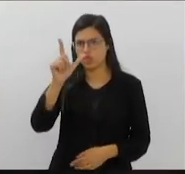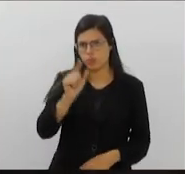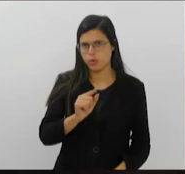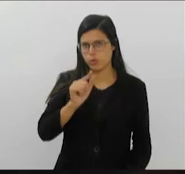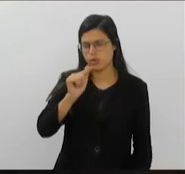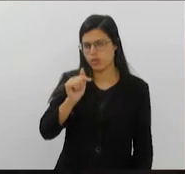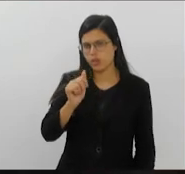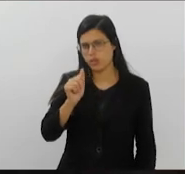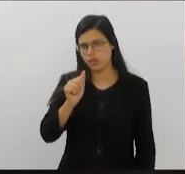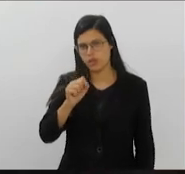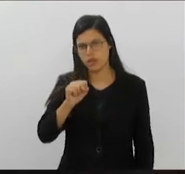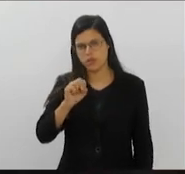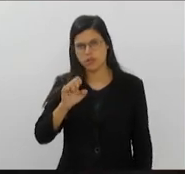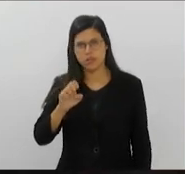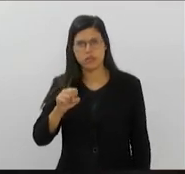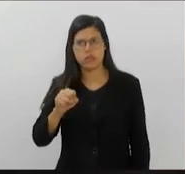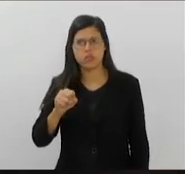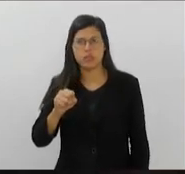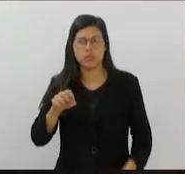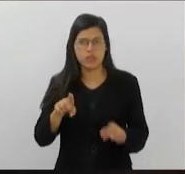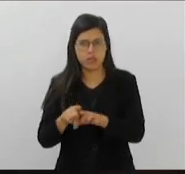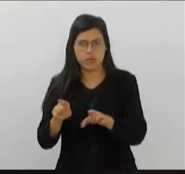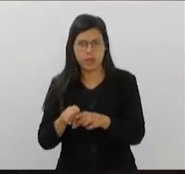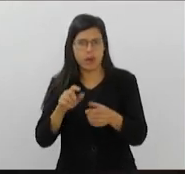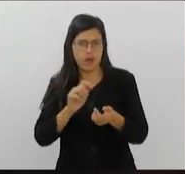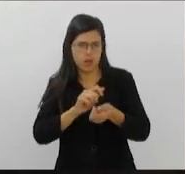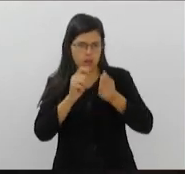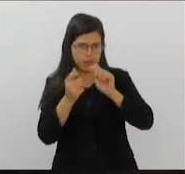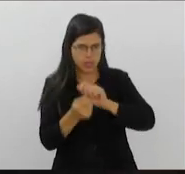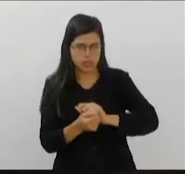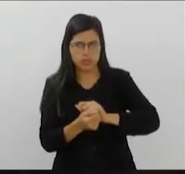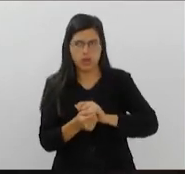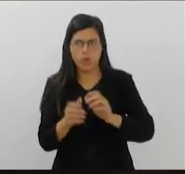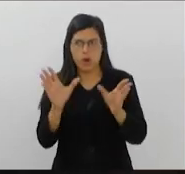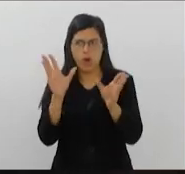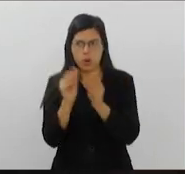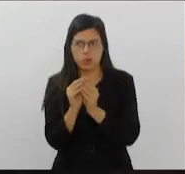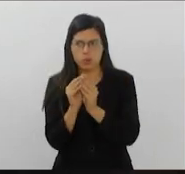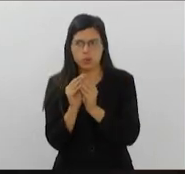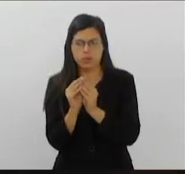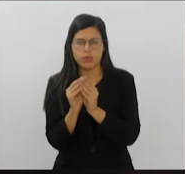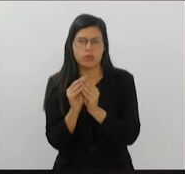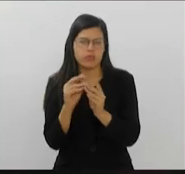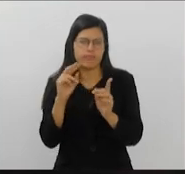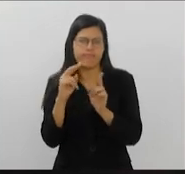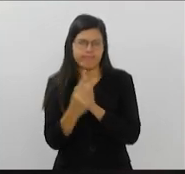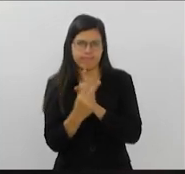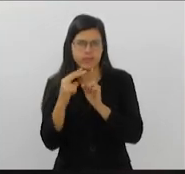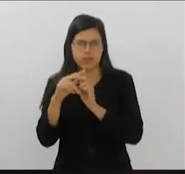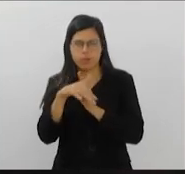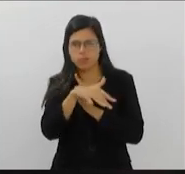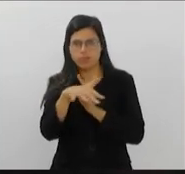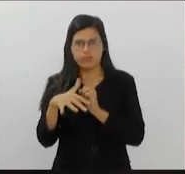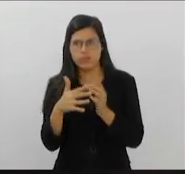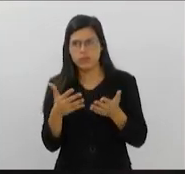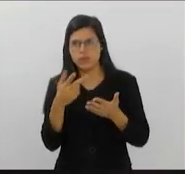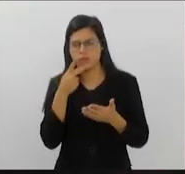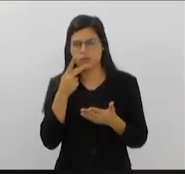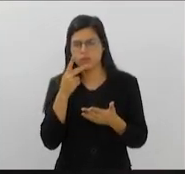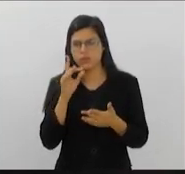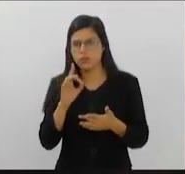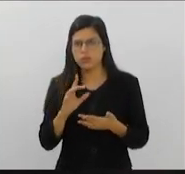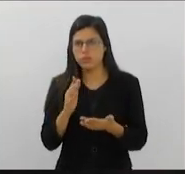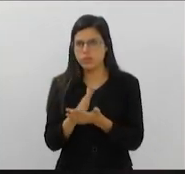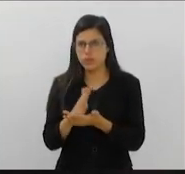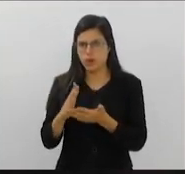dos gases de efeito estufa e também a adaptação. Resumindo essa fala da visão geral, né, aí queria destacar só algumas ações que